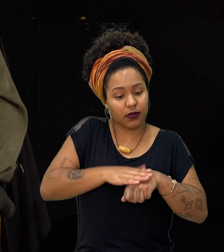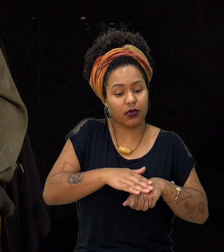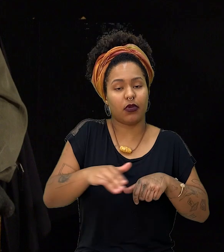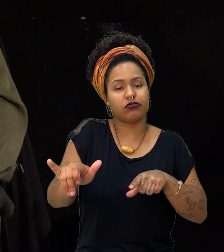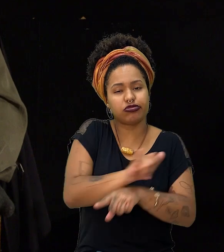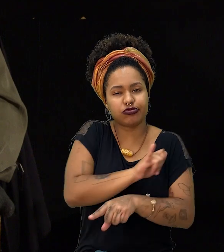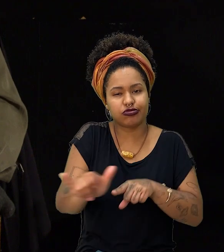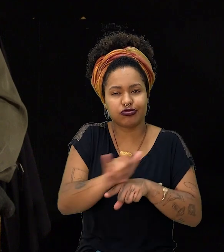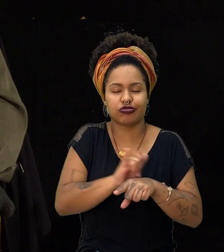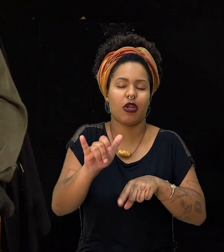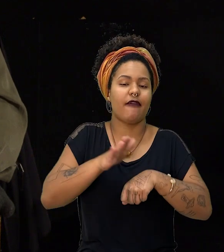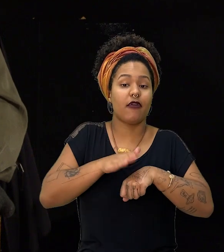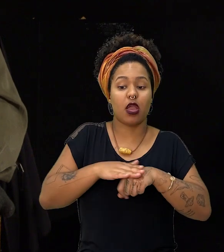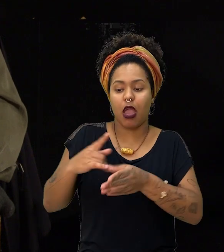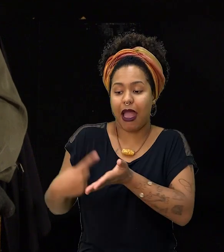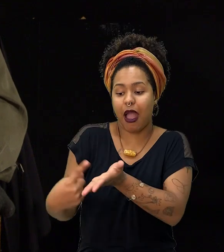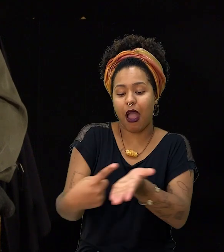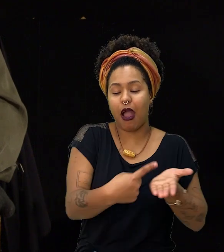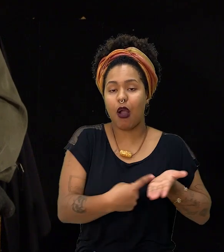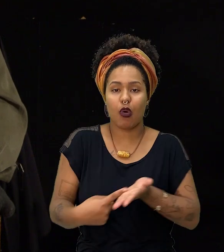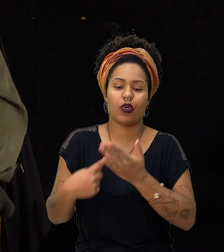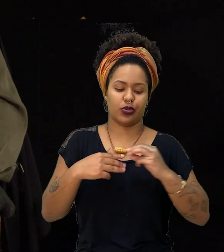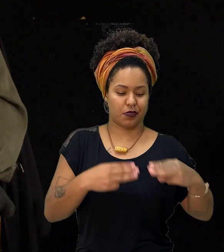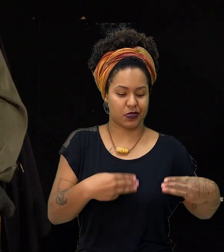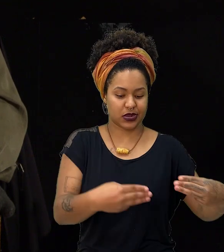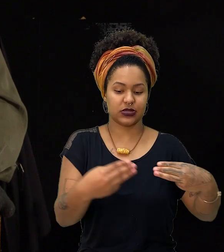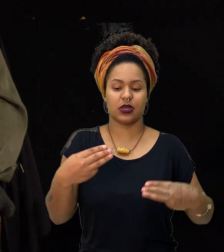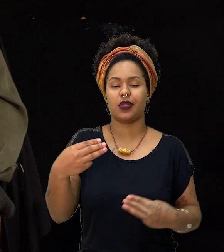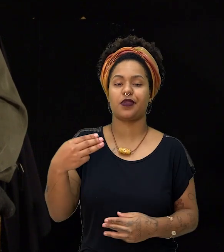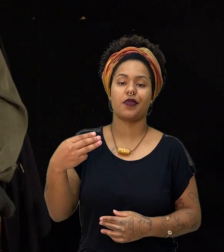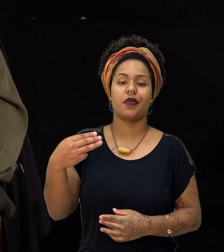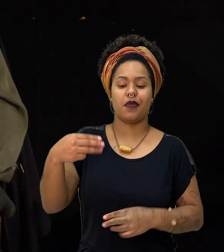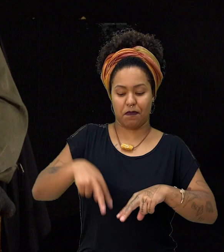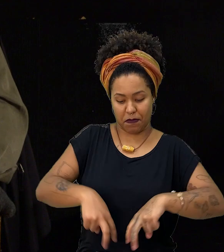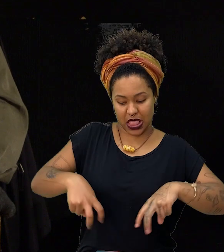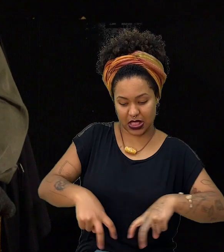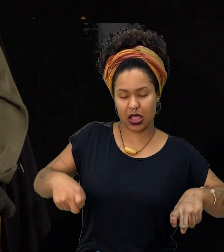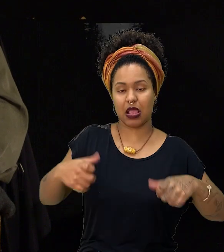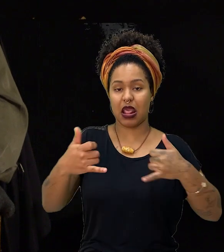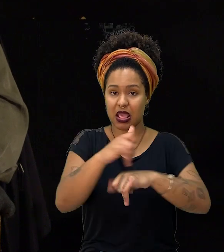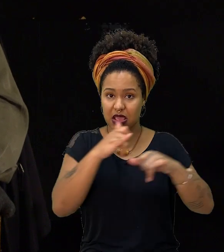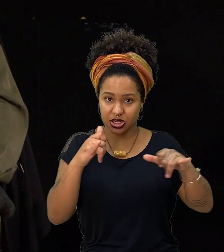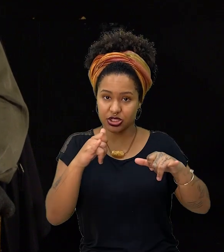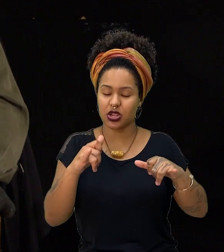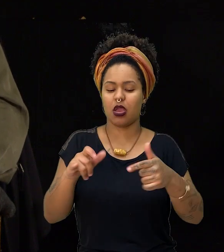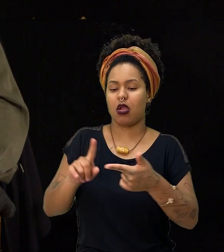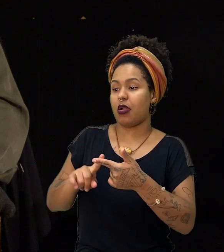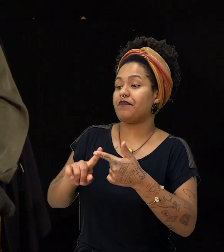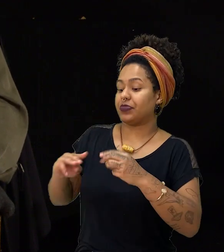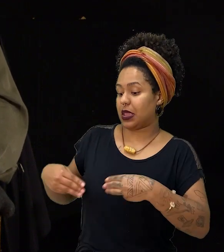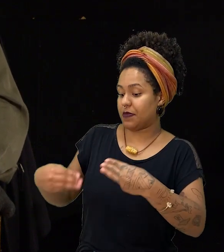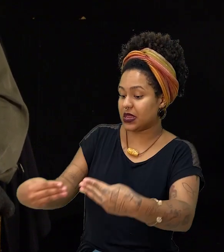elaborar um acordo entre Ministério de Minas e Energia e Ministério de Meio Ambiente. Um acordo, coisa que